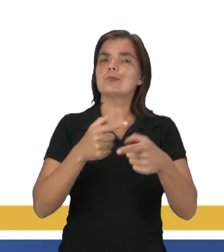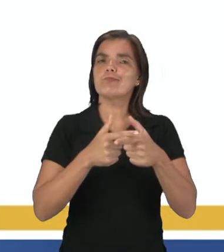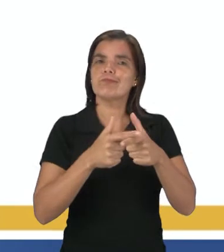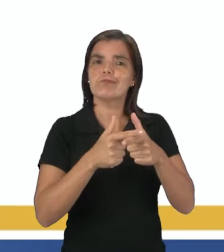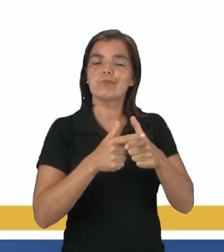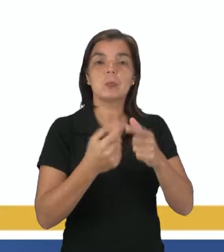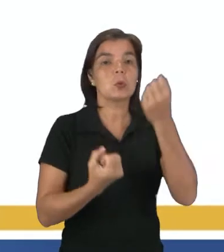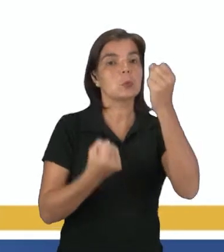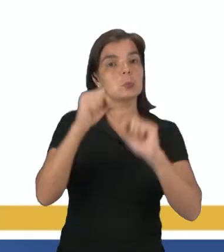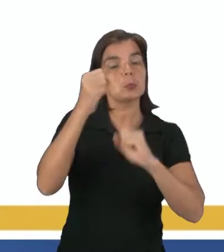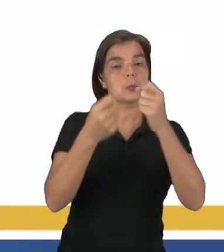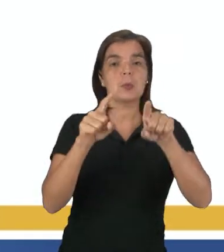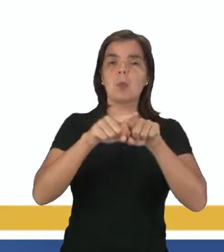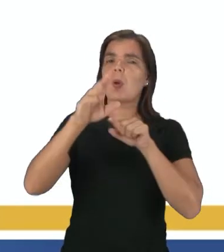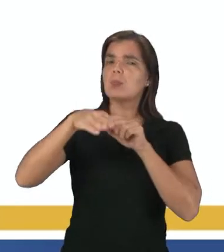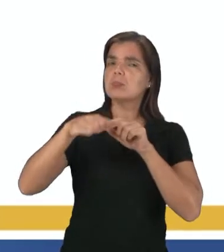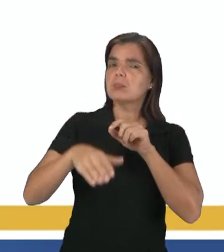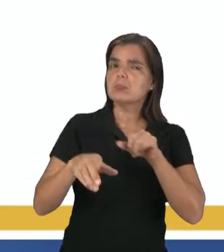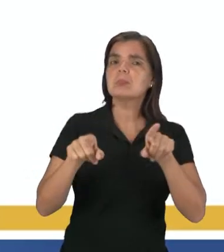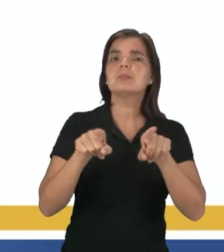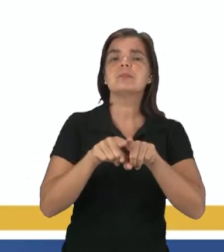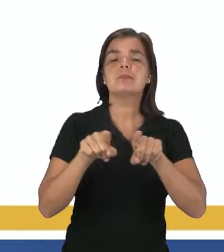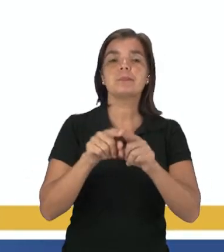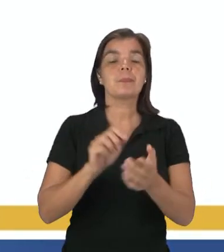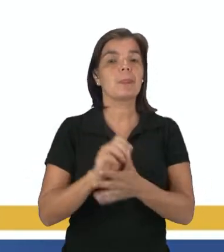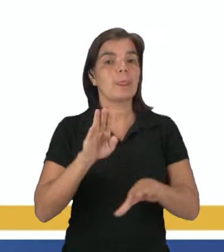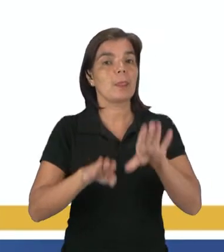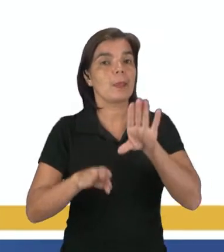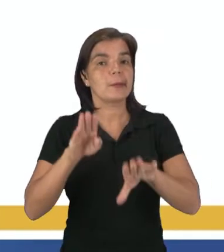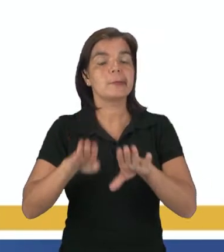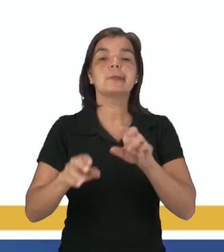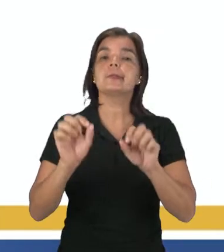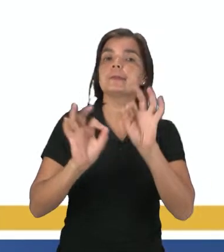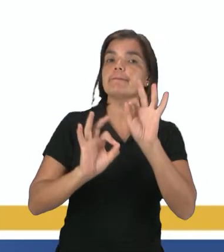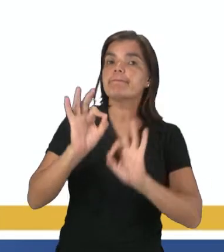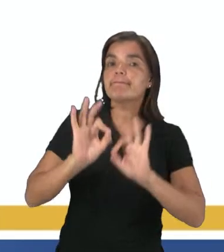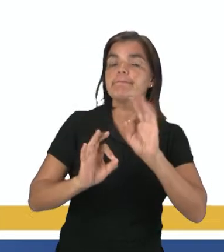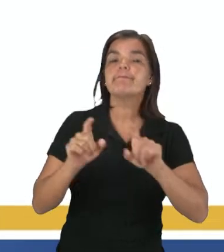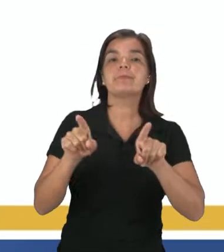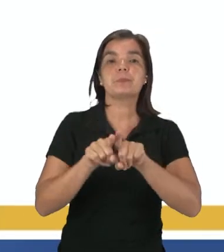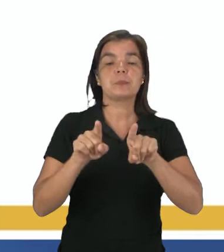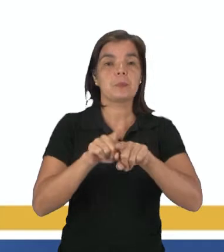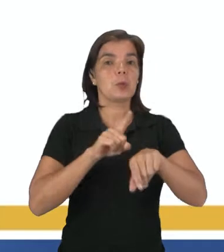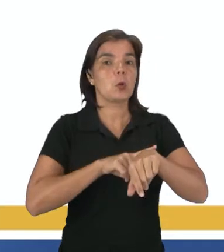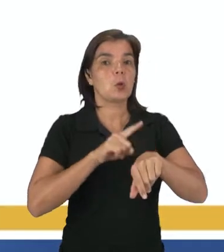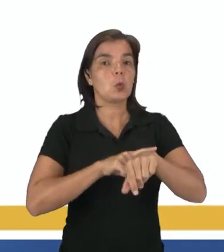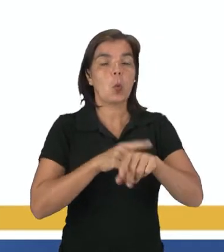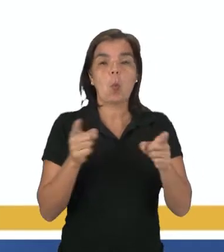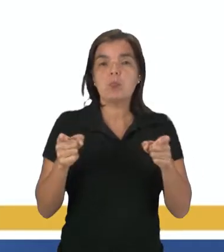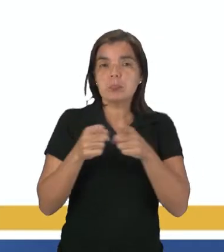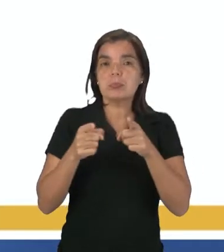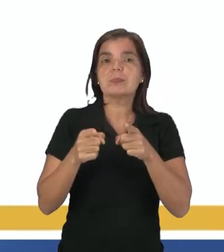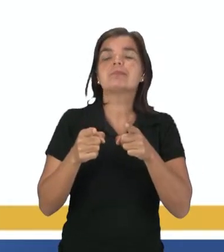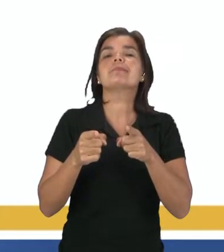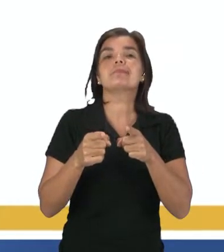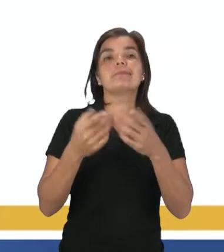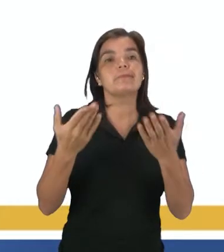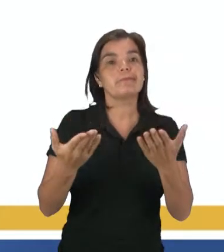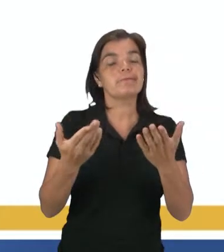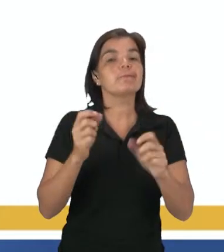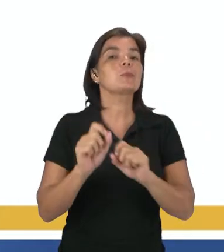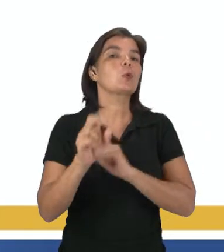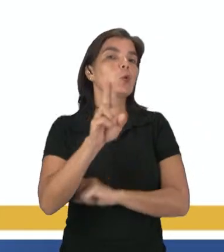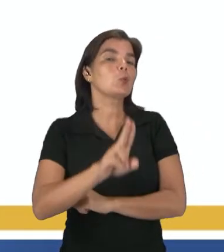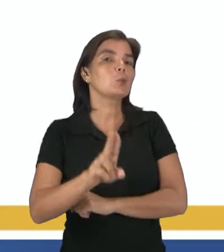porque para a indústria às vezes ela é mais barata, às vezes ela vai ser produzida também em um tempo mais curto. E aí